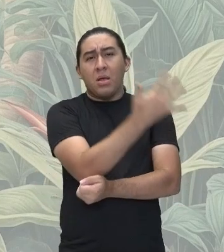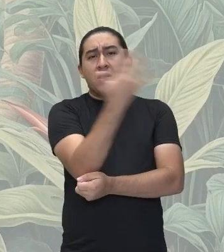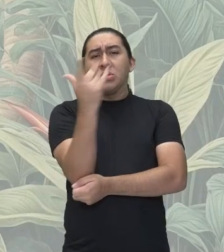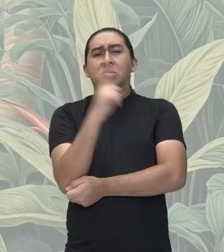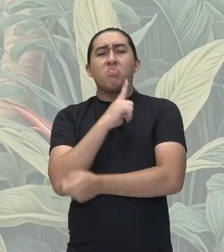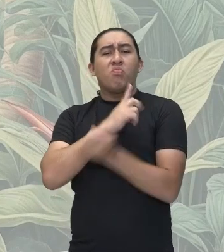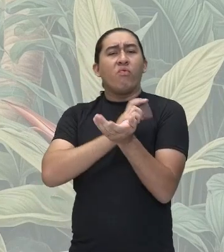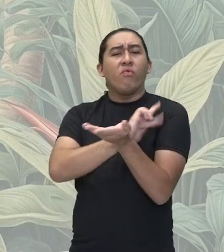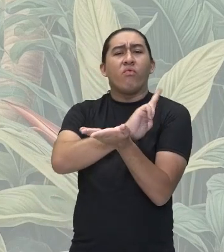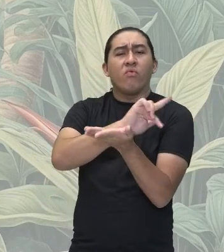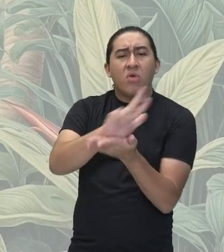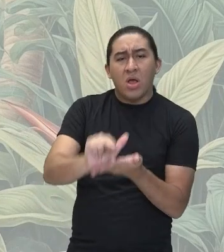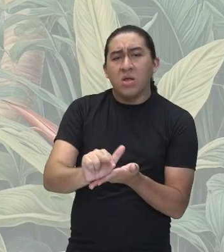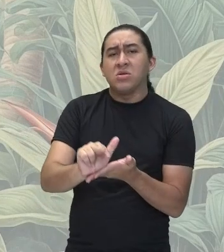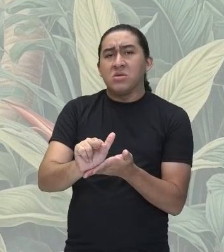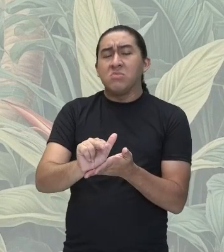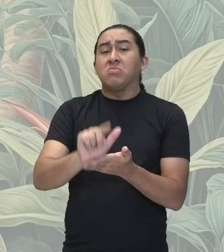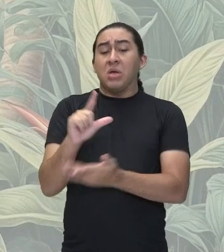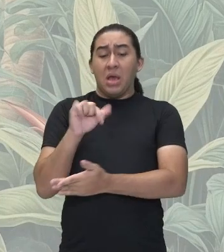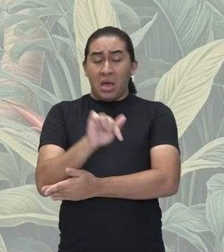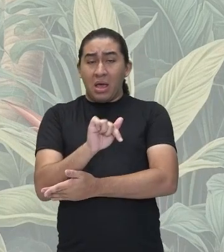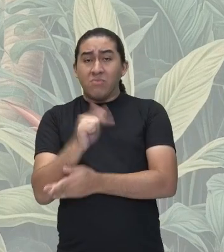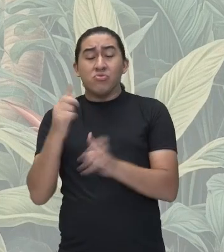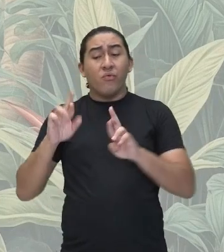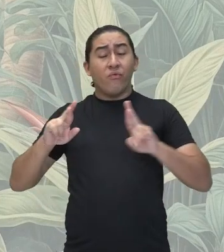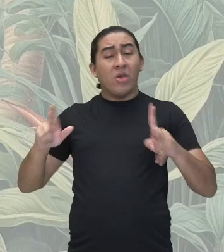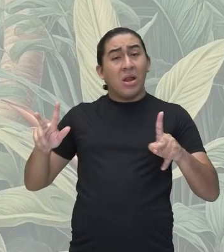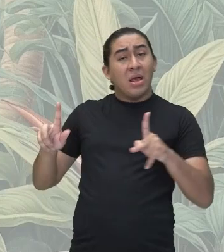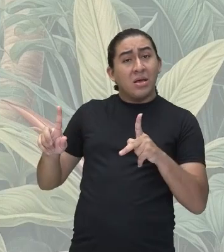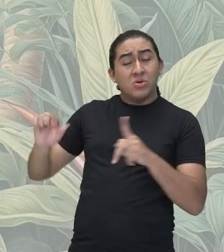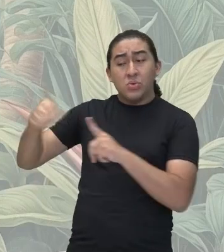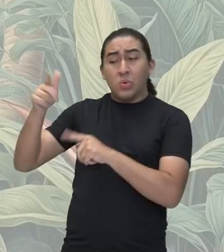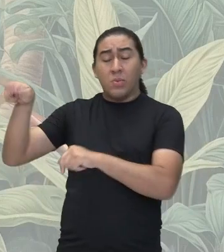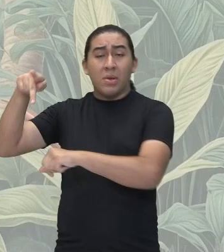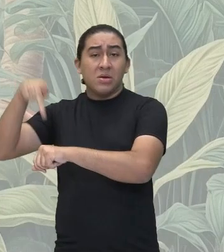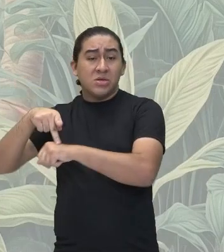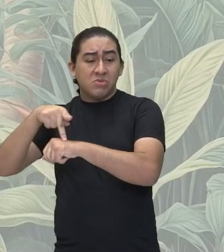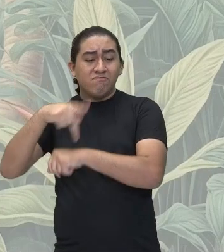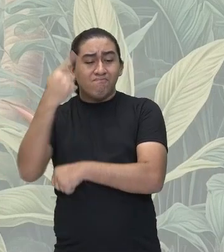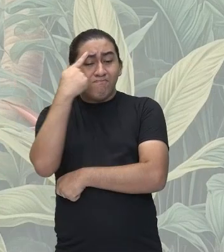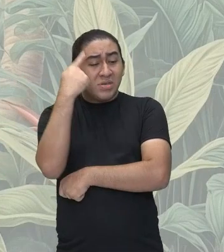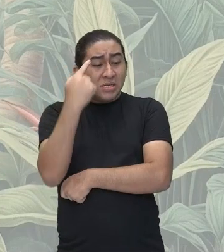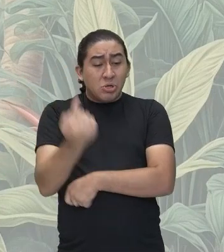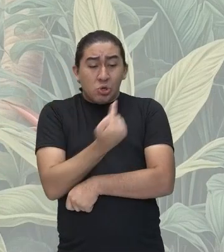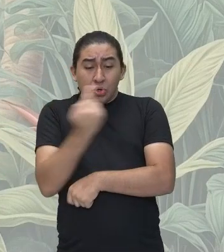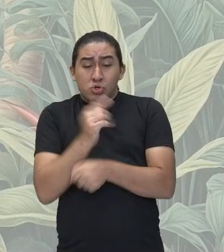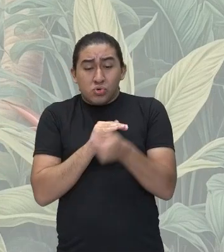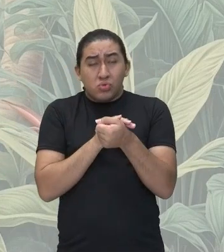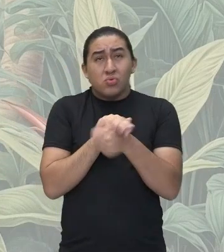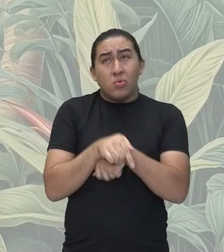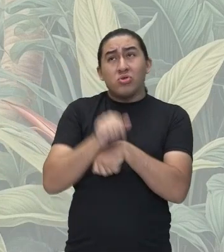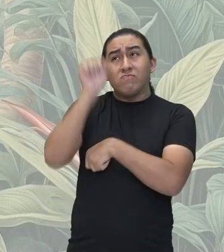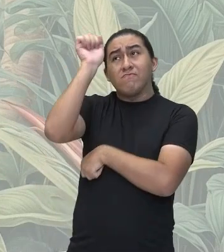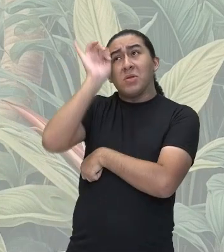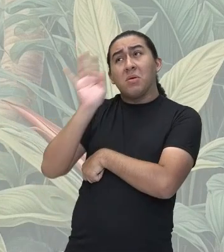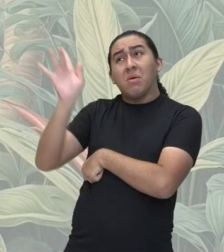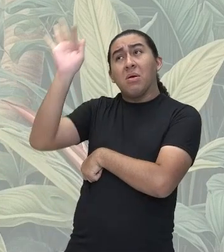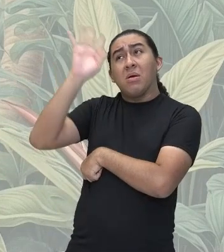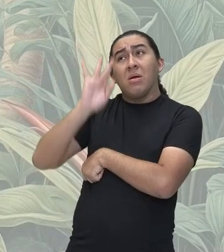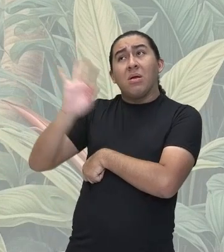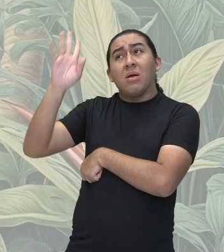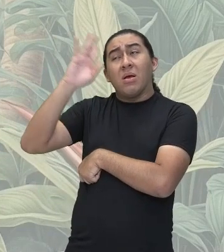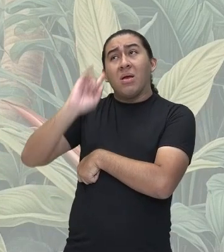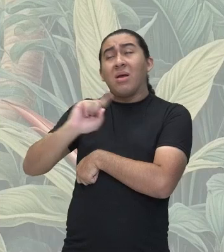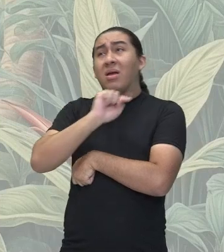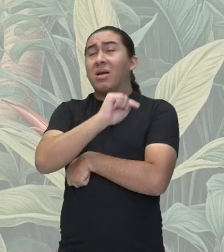que tais não encontro eu cá. Em cismar, sozinho à noite, mais prazer